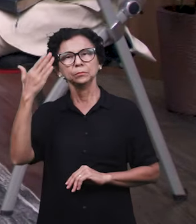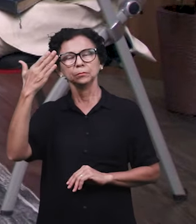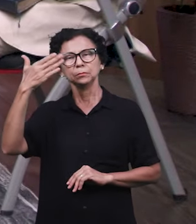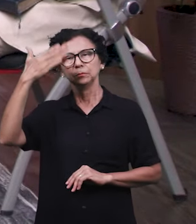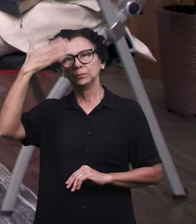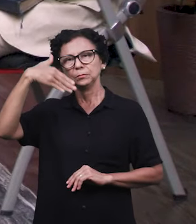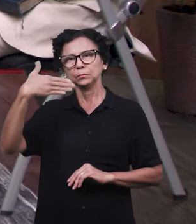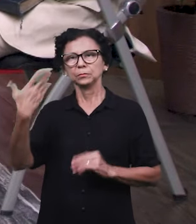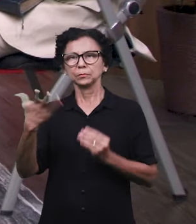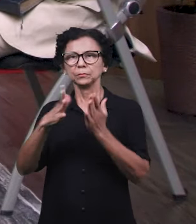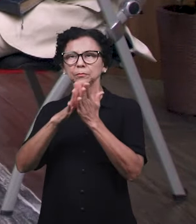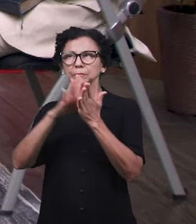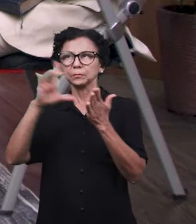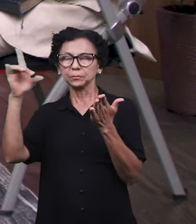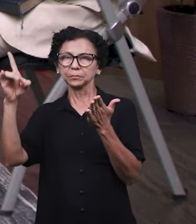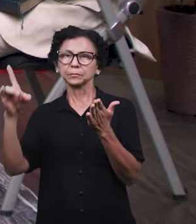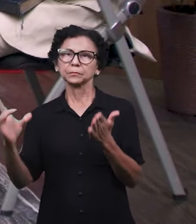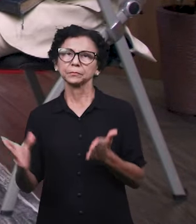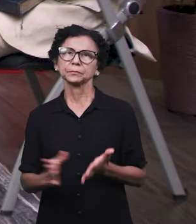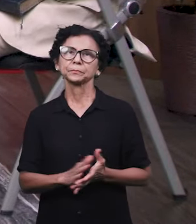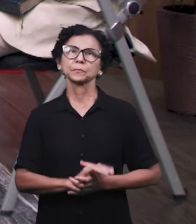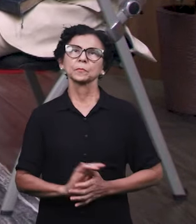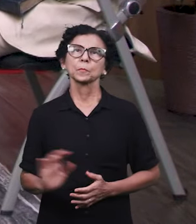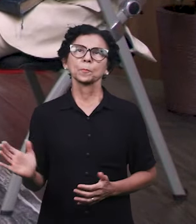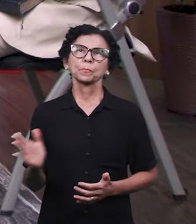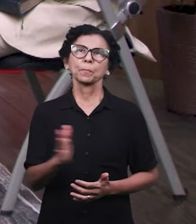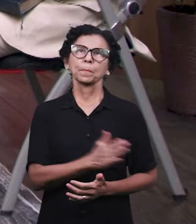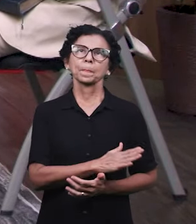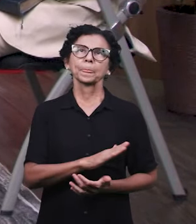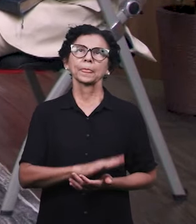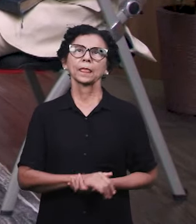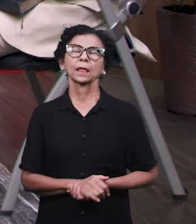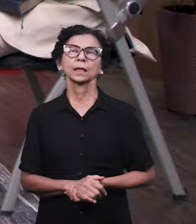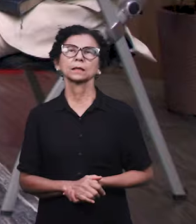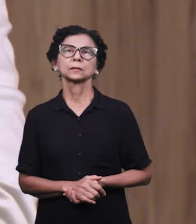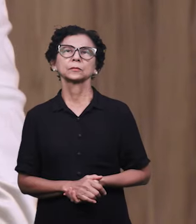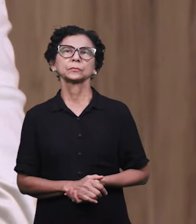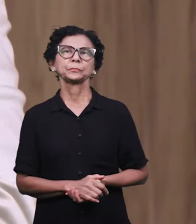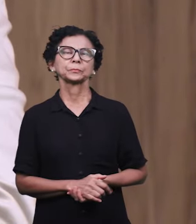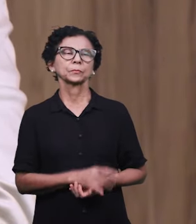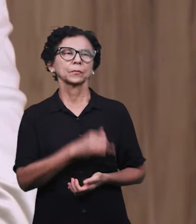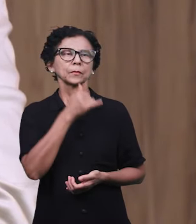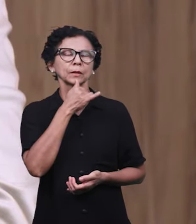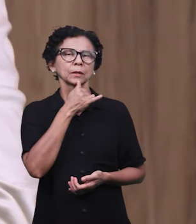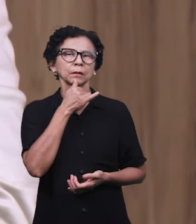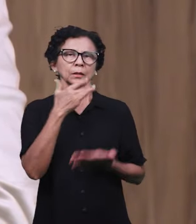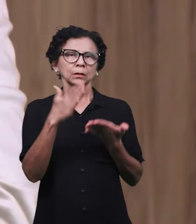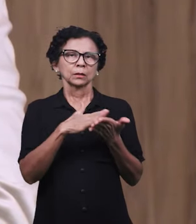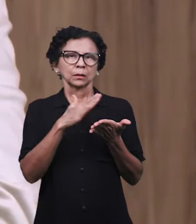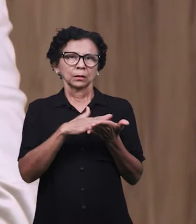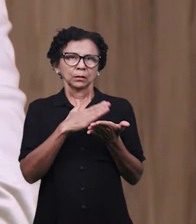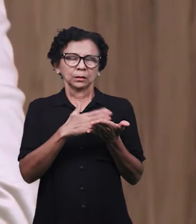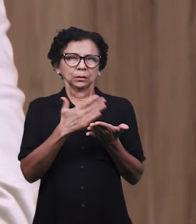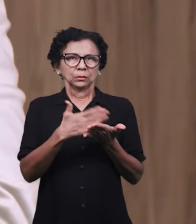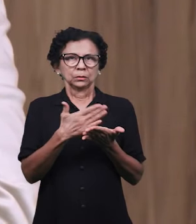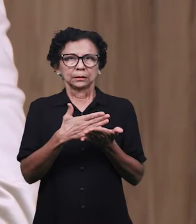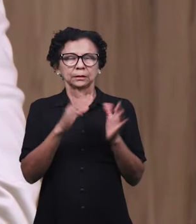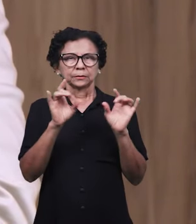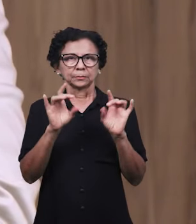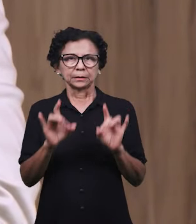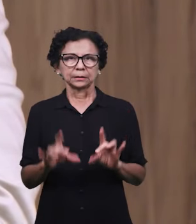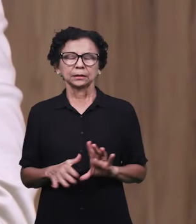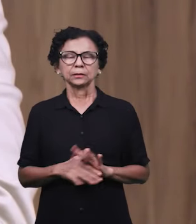pega nos livros didáticos, aqui a parte, principalmente a parte ocidental do planeta, eles trabalham muito a